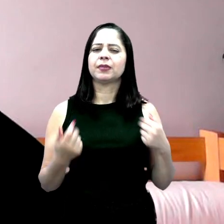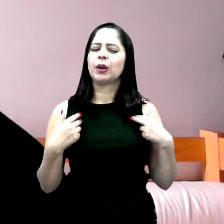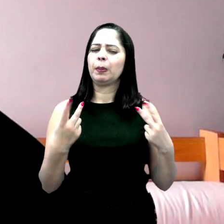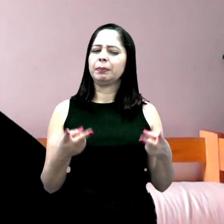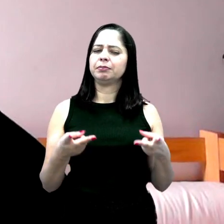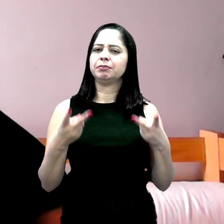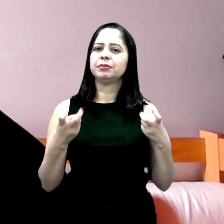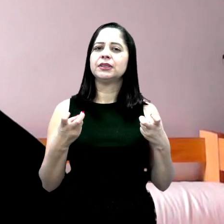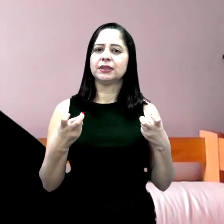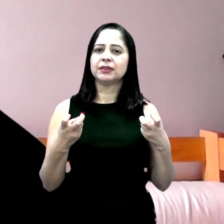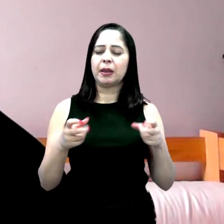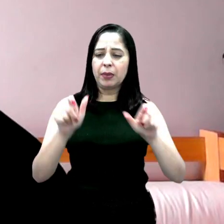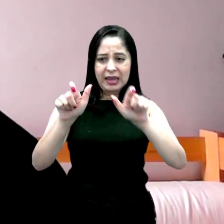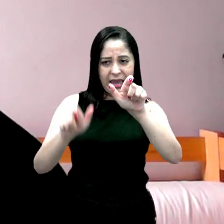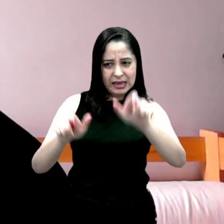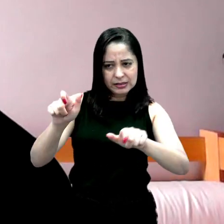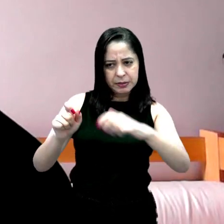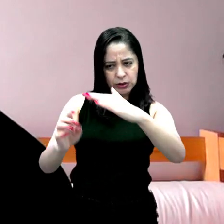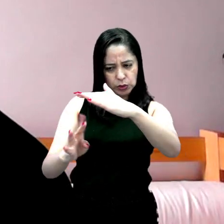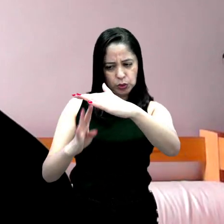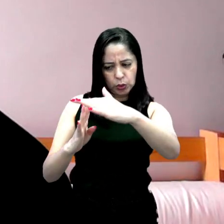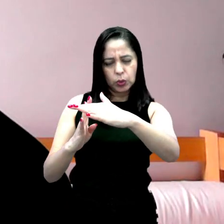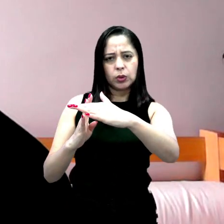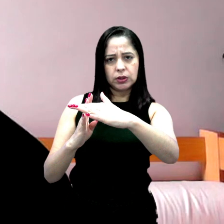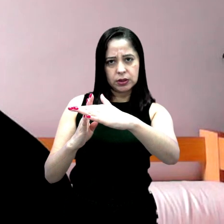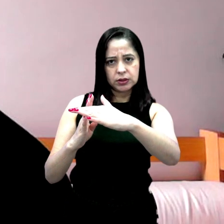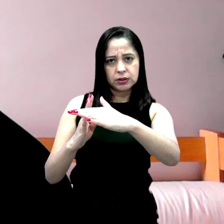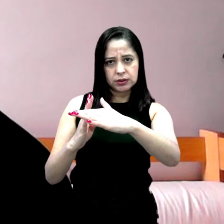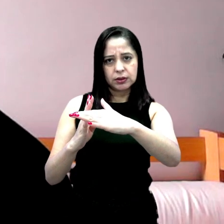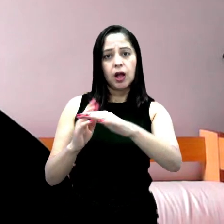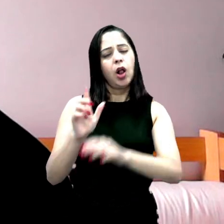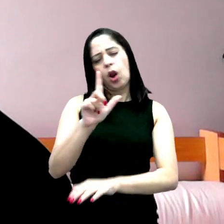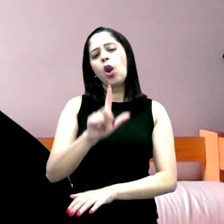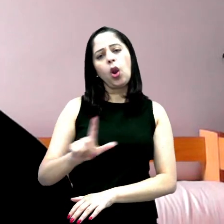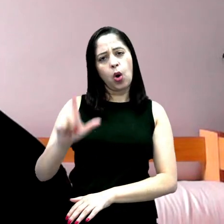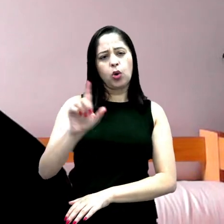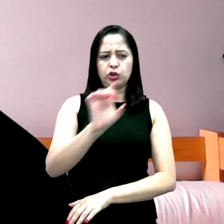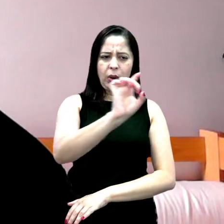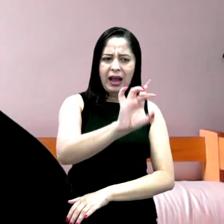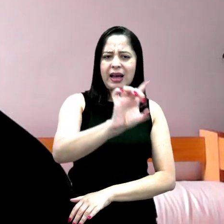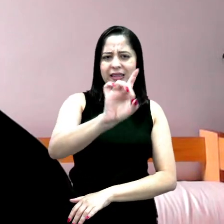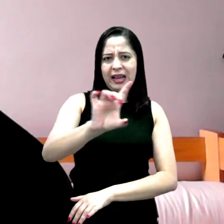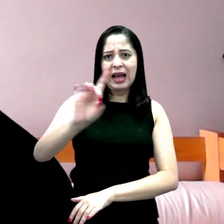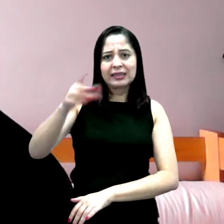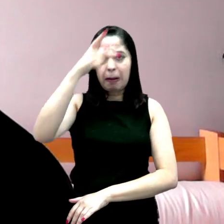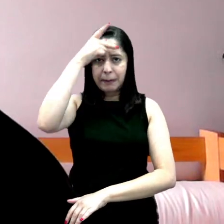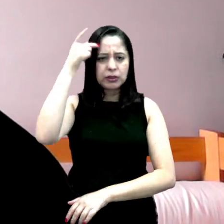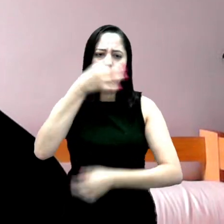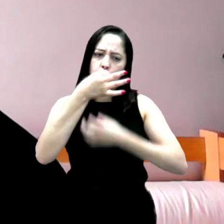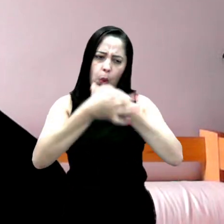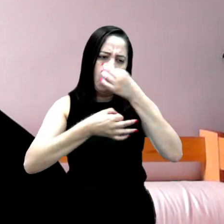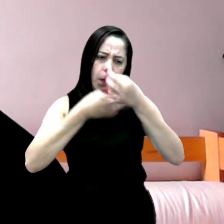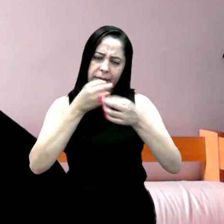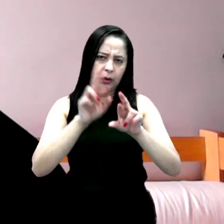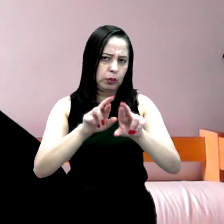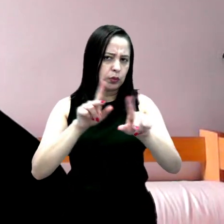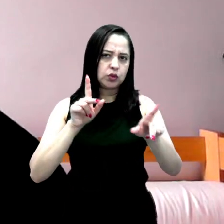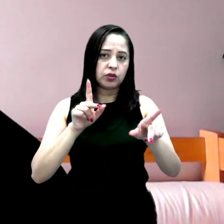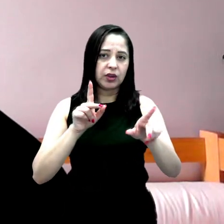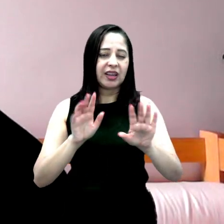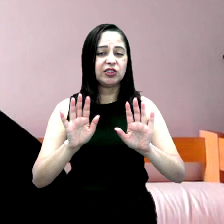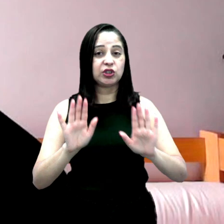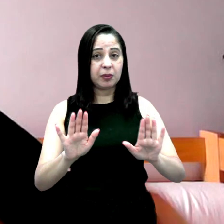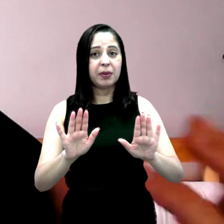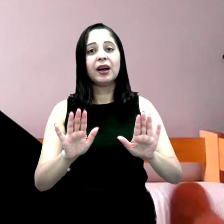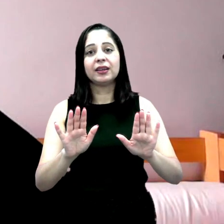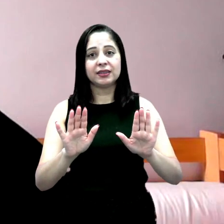vejo como essas diferentes pessoas puderam olhar, né, óbvio, cada um tentando se expressar da melhor forma, mas eu